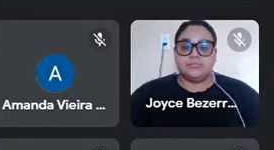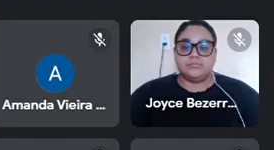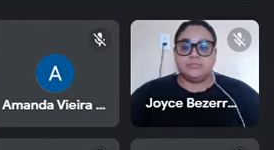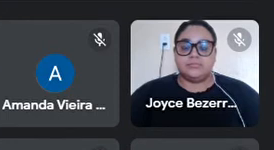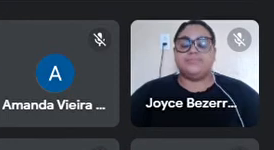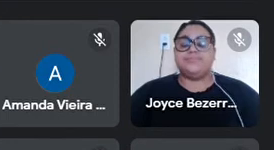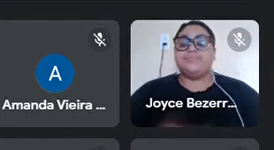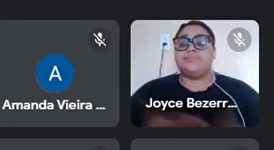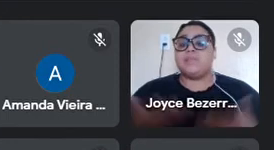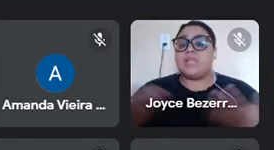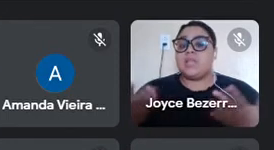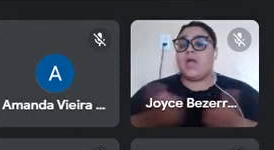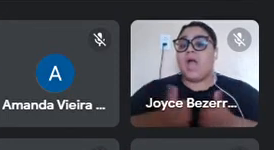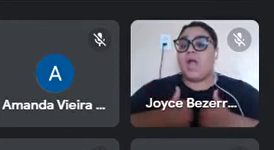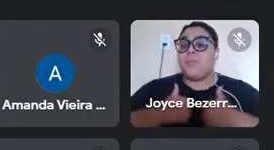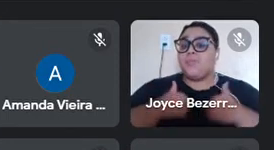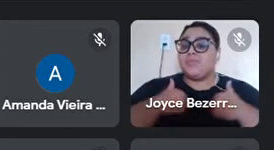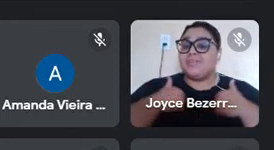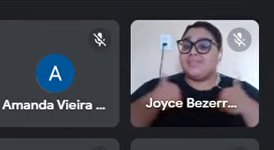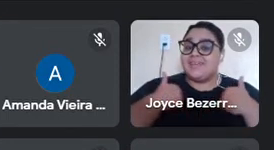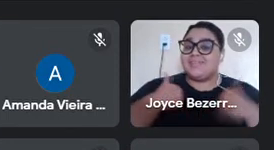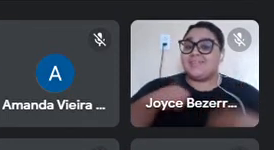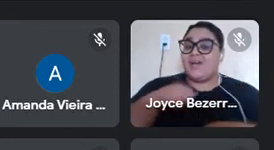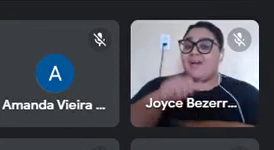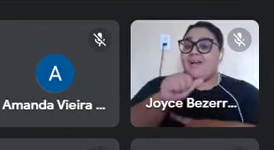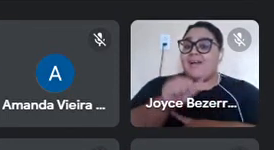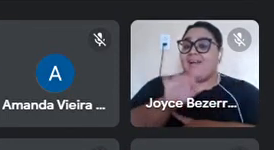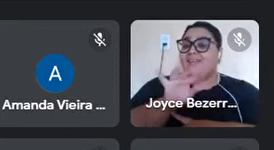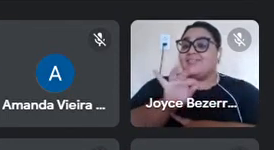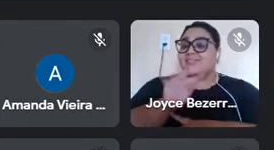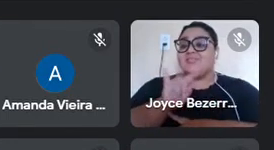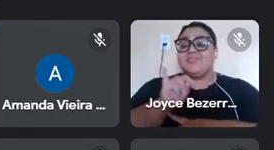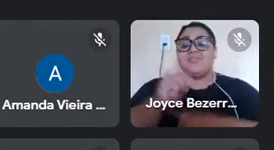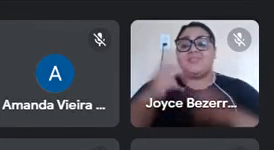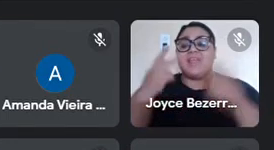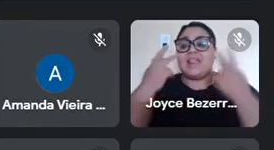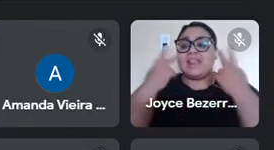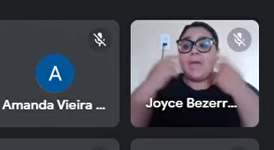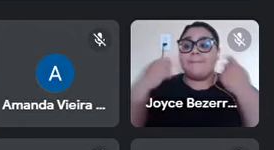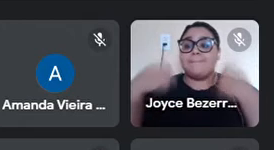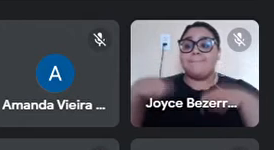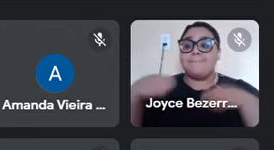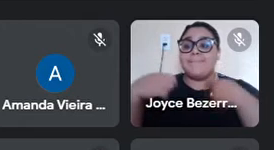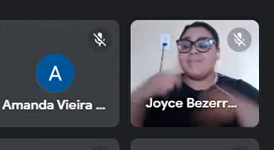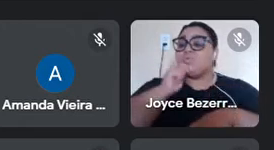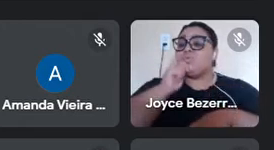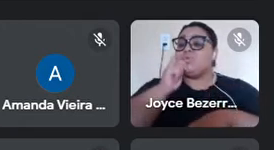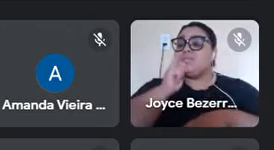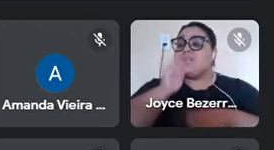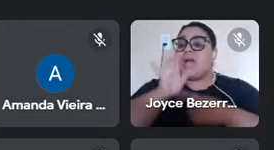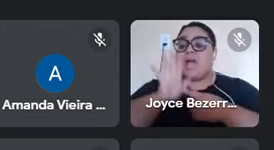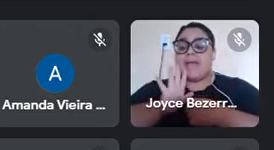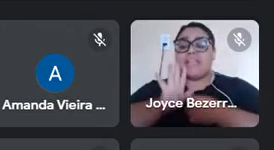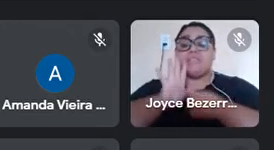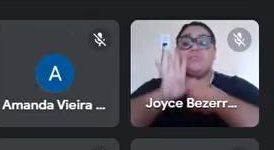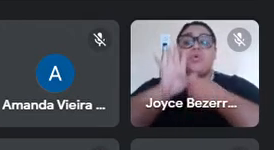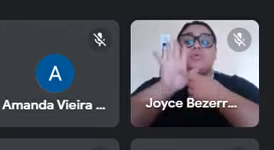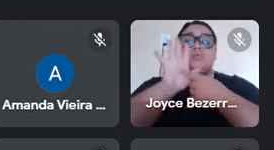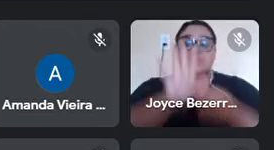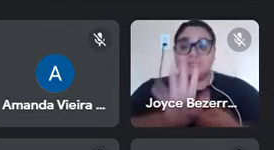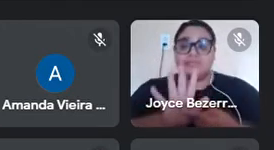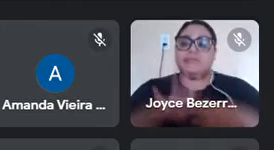Então, a imunização ativa natural é aquela que a gente precisa da exposição ao antígeno, né, ao patógeno.